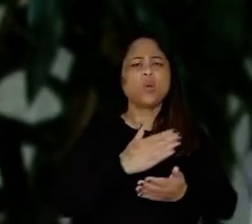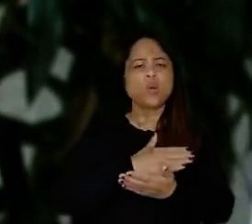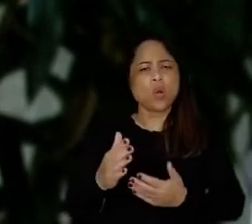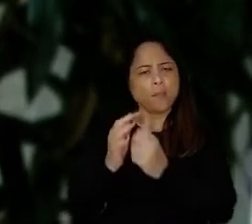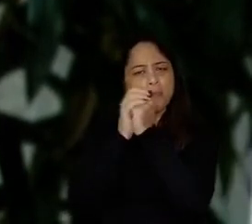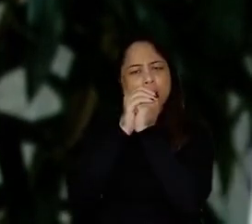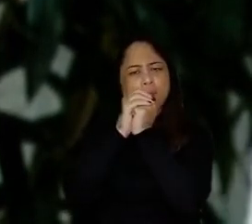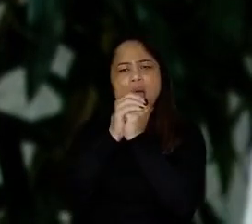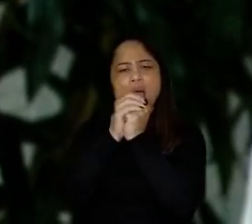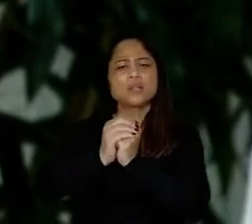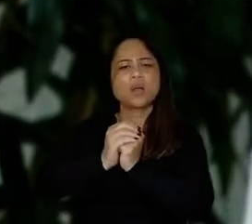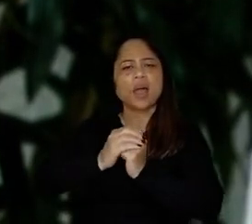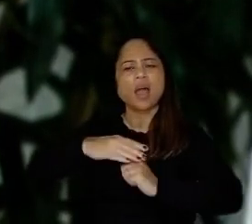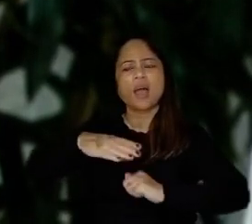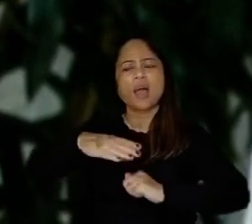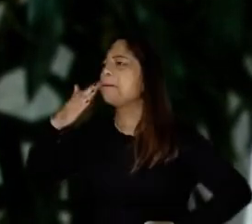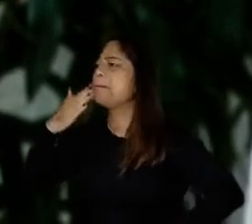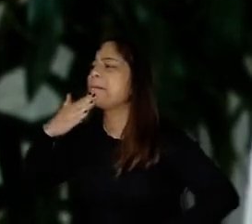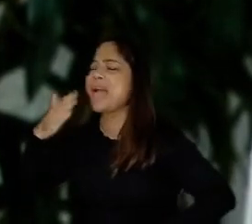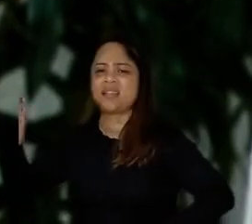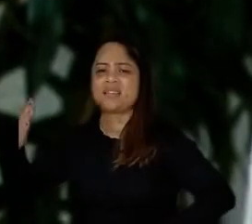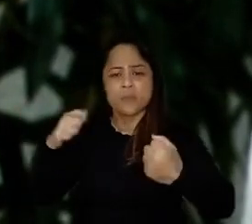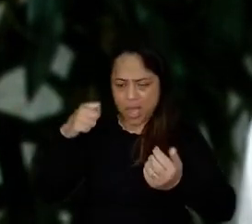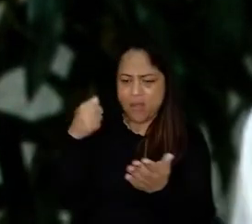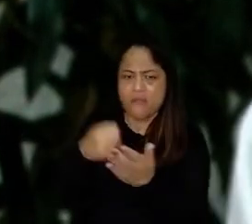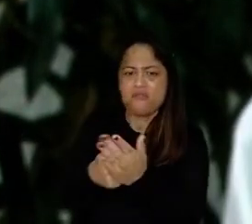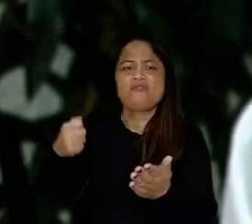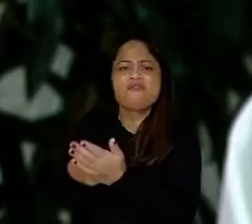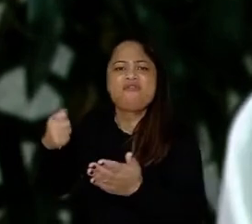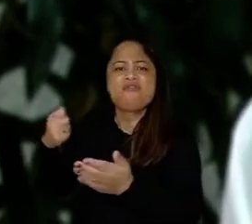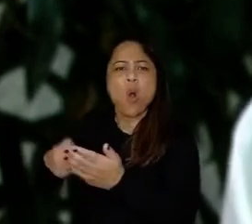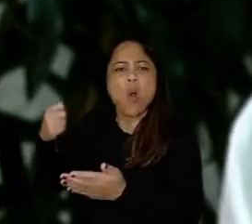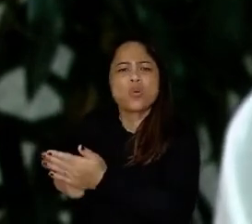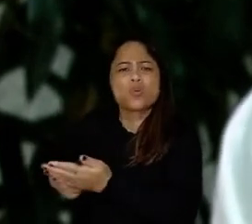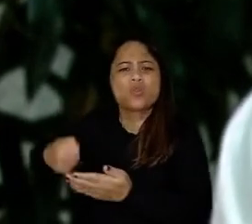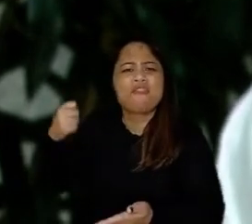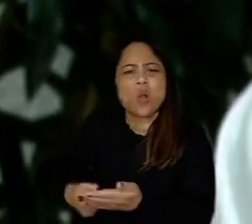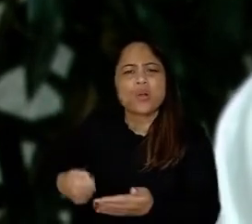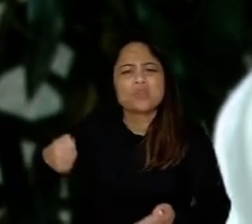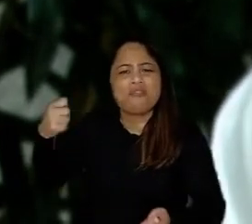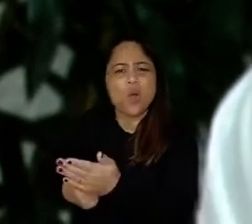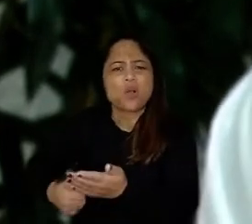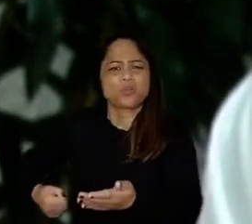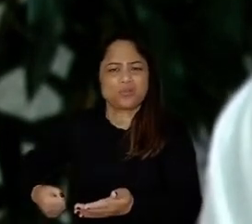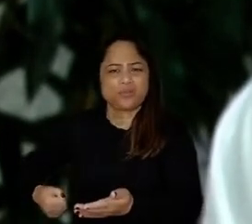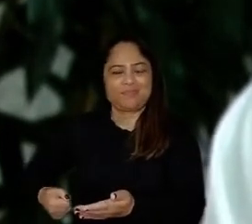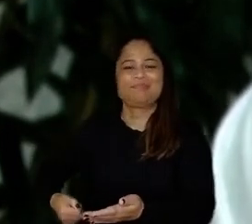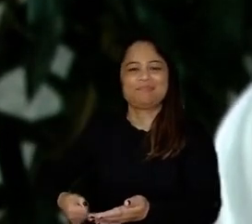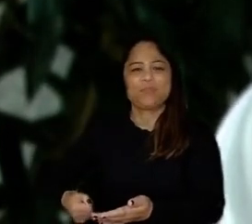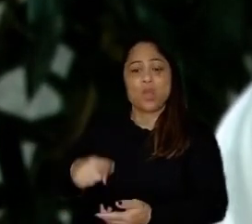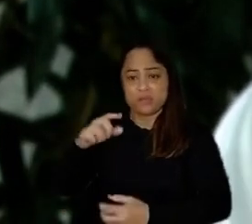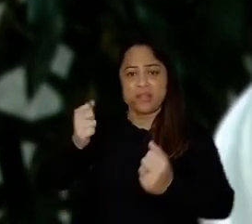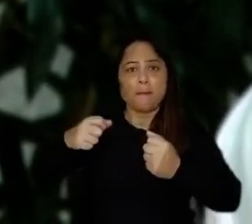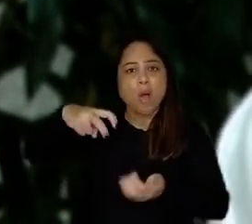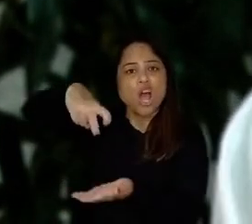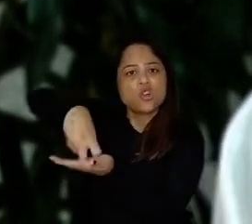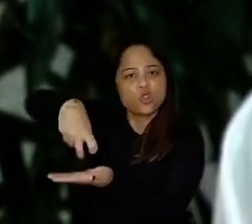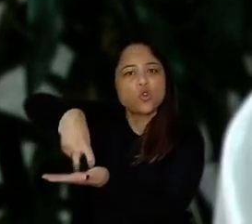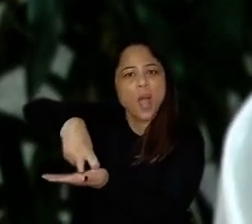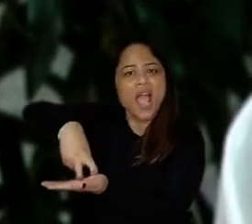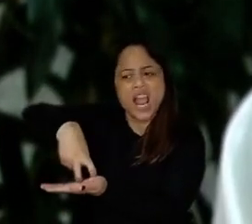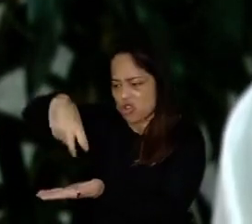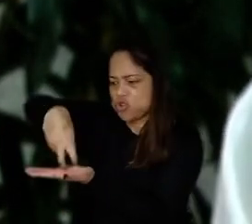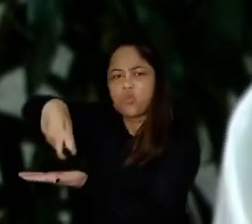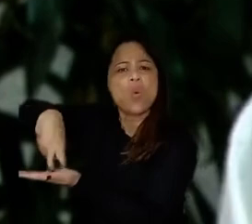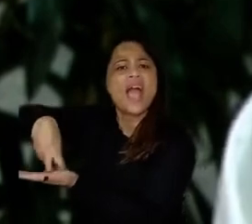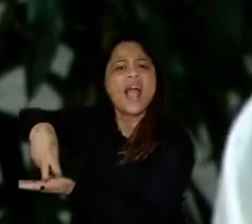agora. Eu quero ouvir você. Precisa esforço, gente. Precisa esforço. Você que pode ajoelhar, ajoelha, solte